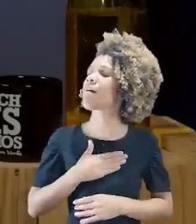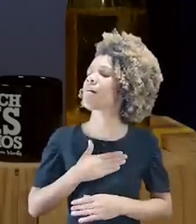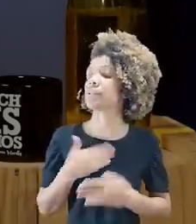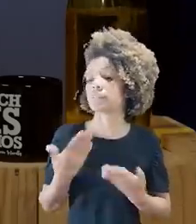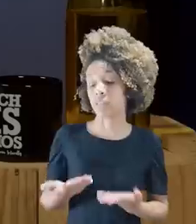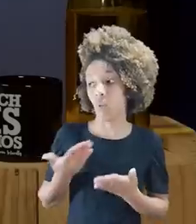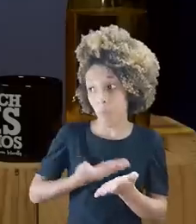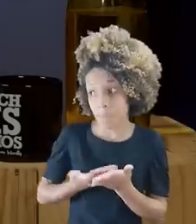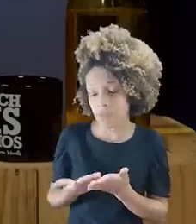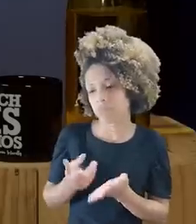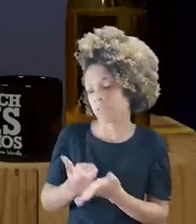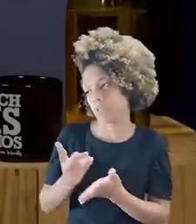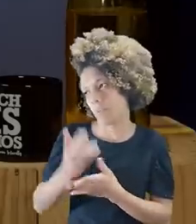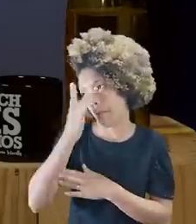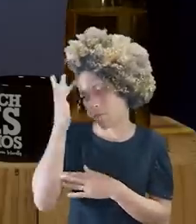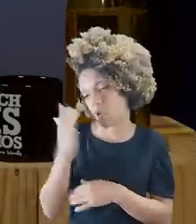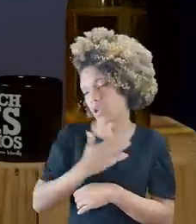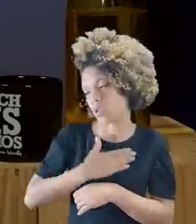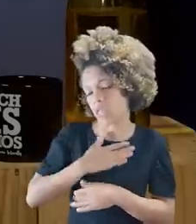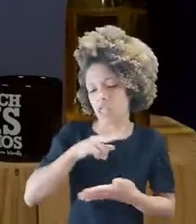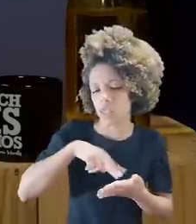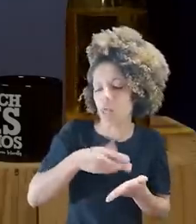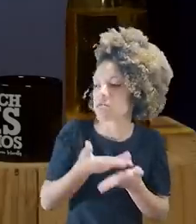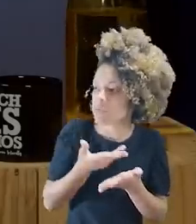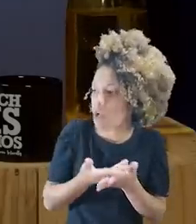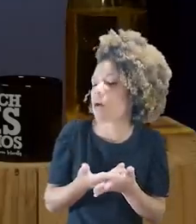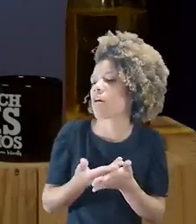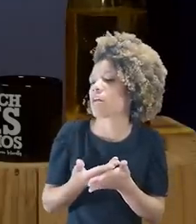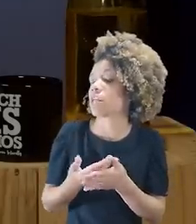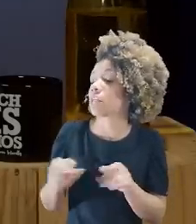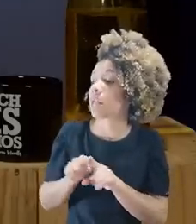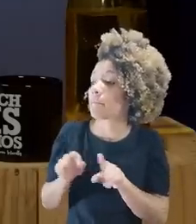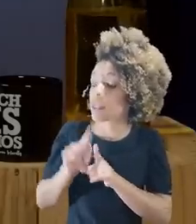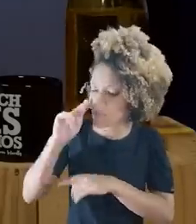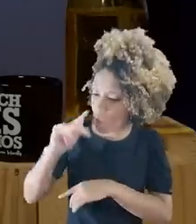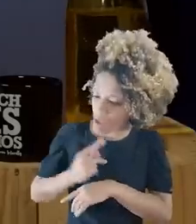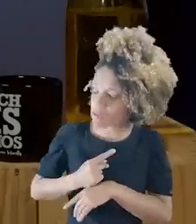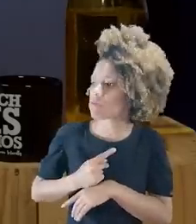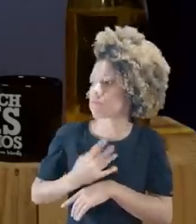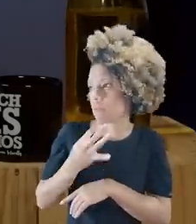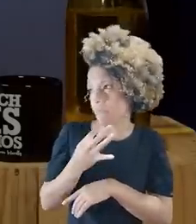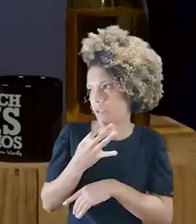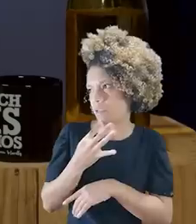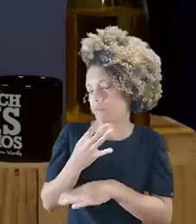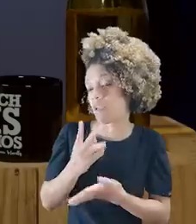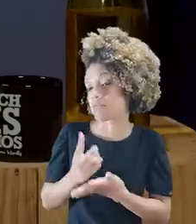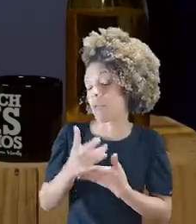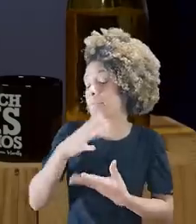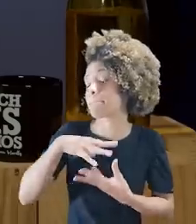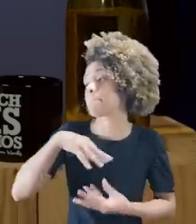como se sempre fui uma pessoa que gostei de ler estudar e gostar de autoconhecimento e sempre fui uma pessoa